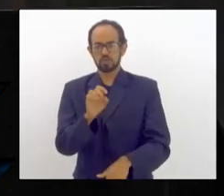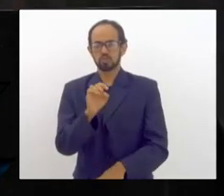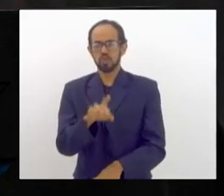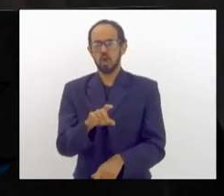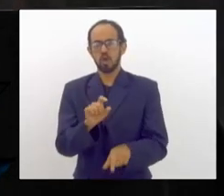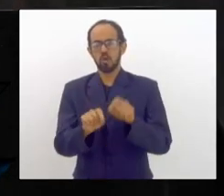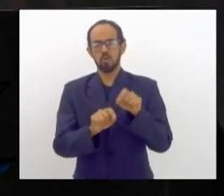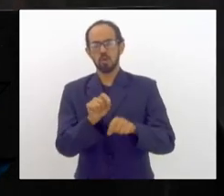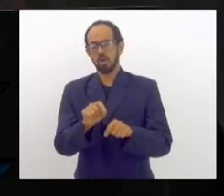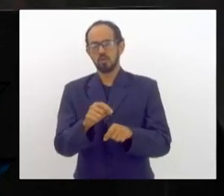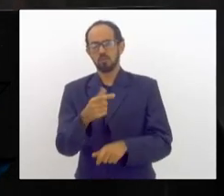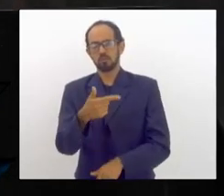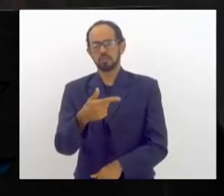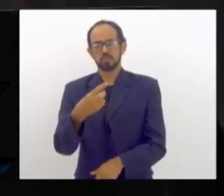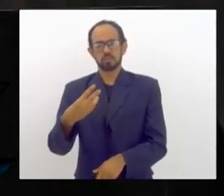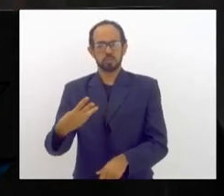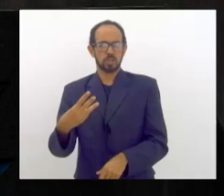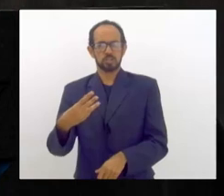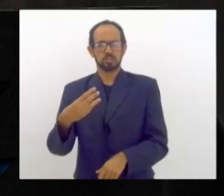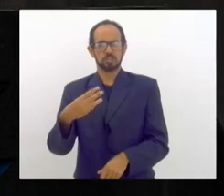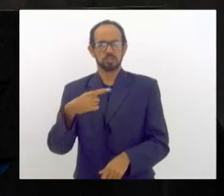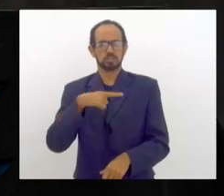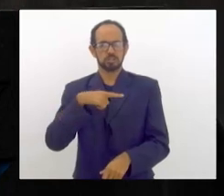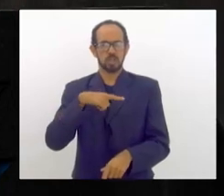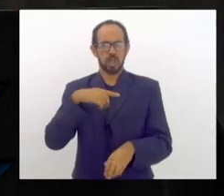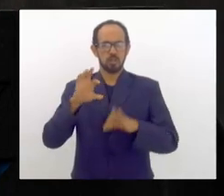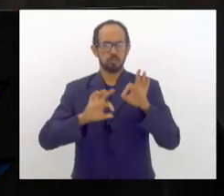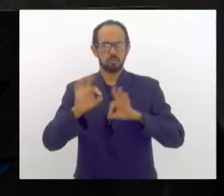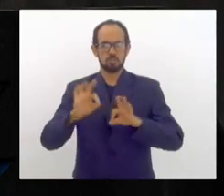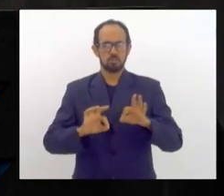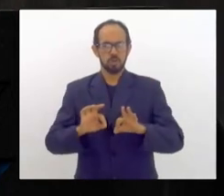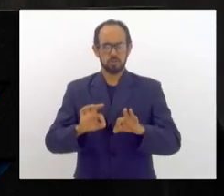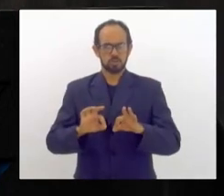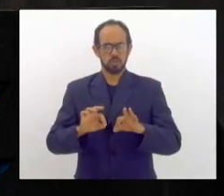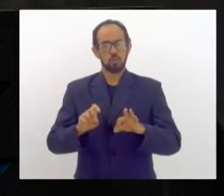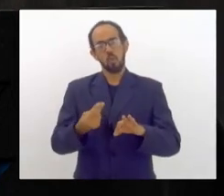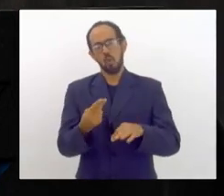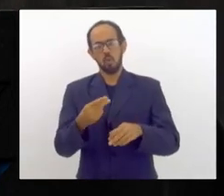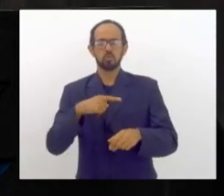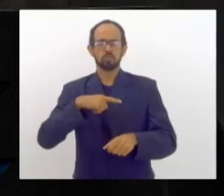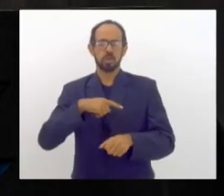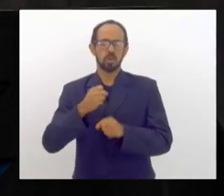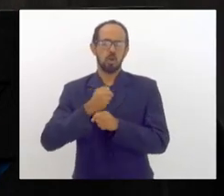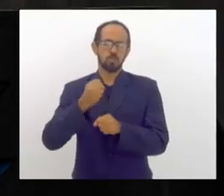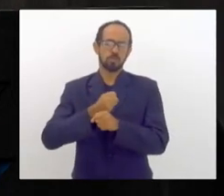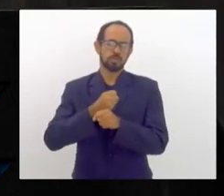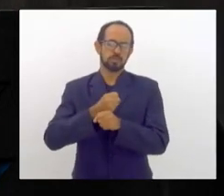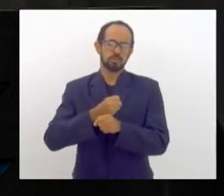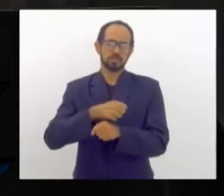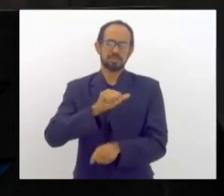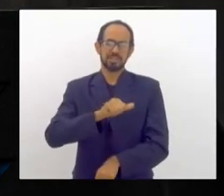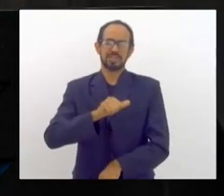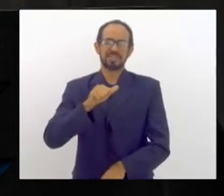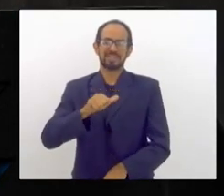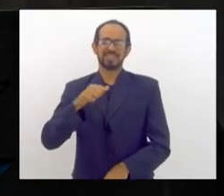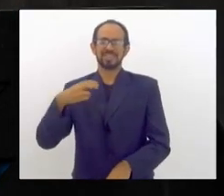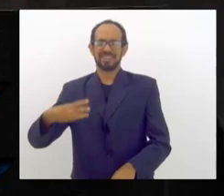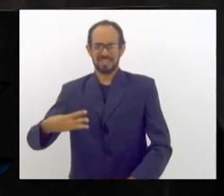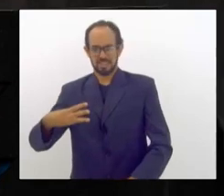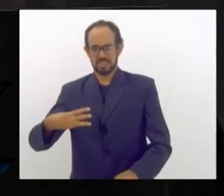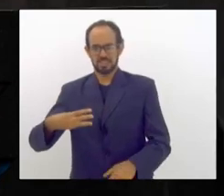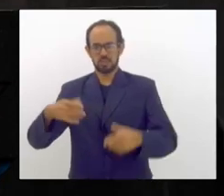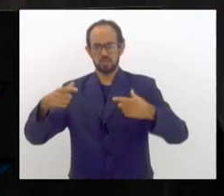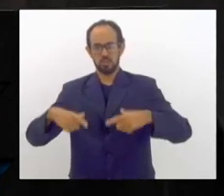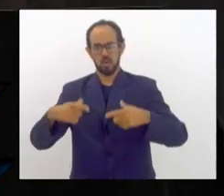23 possuem projeto ou estão com obras. 113 de 136